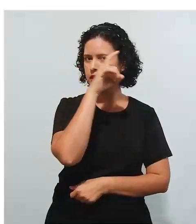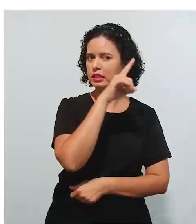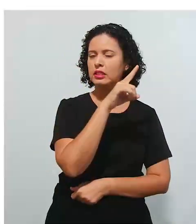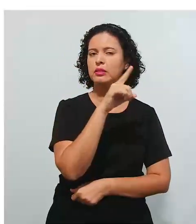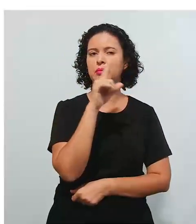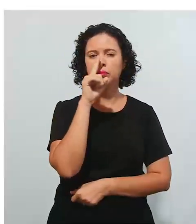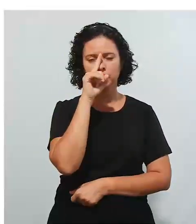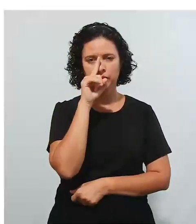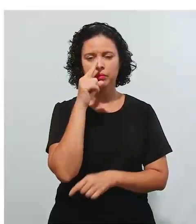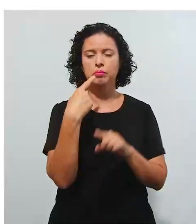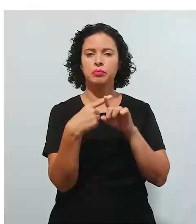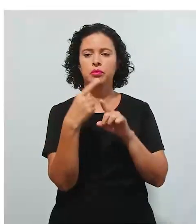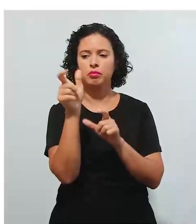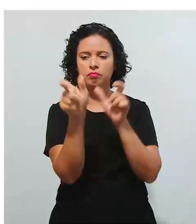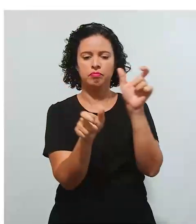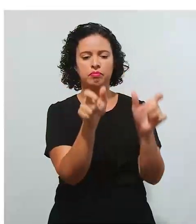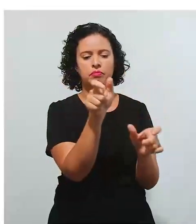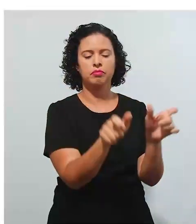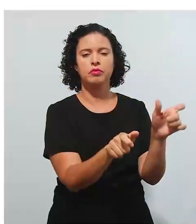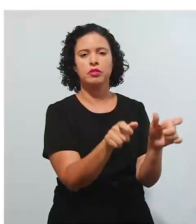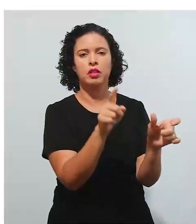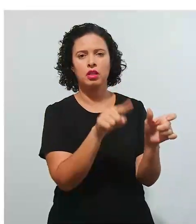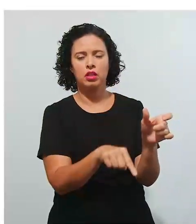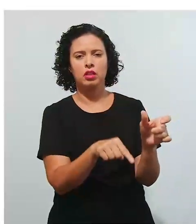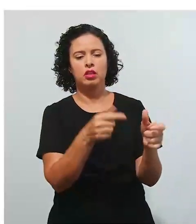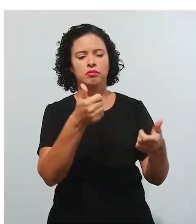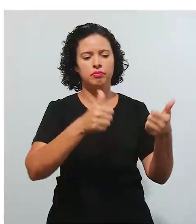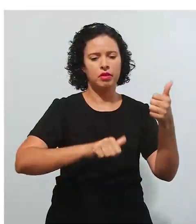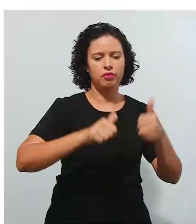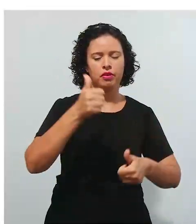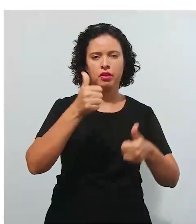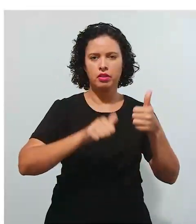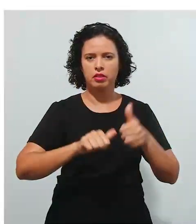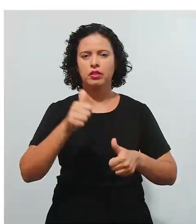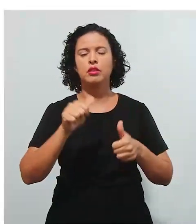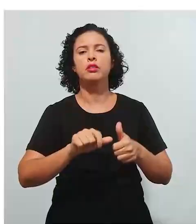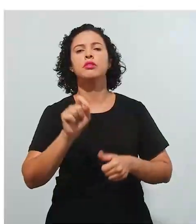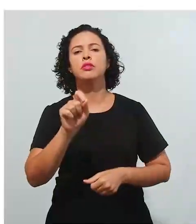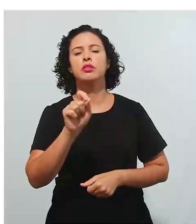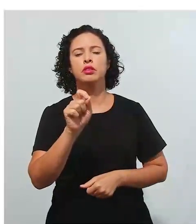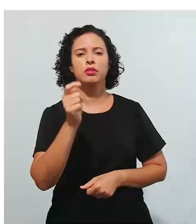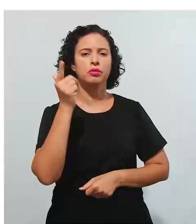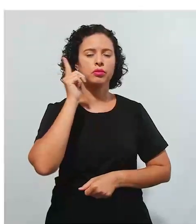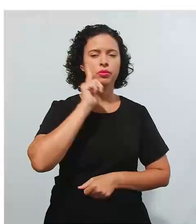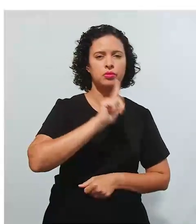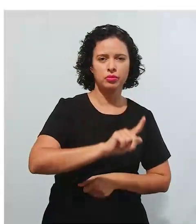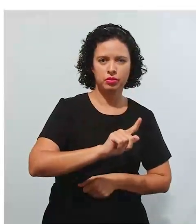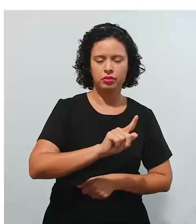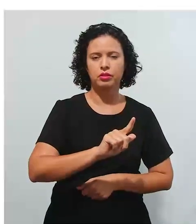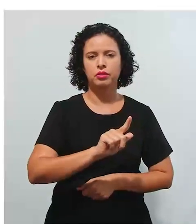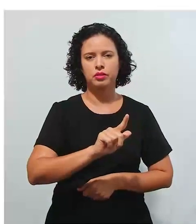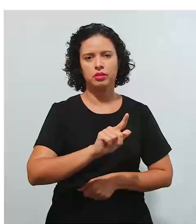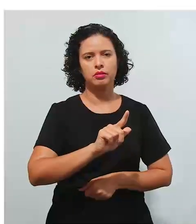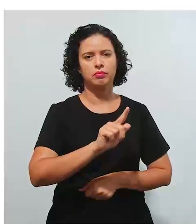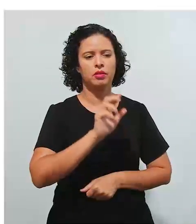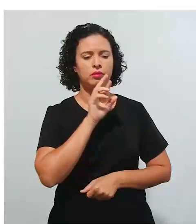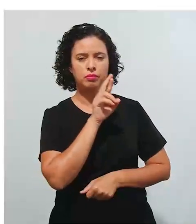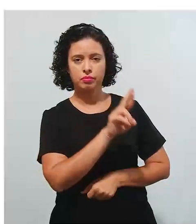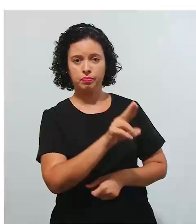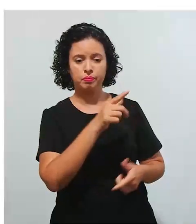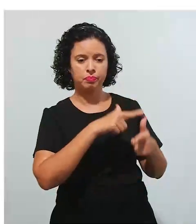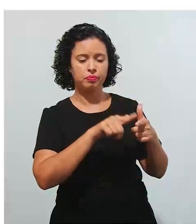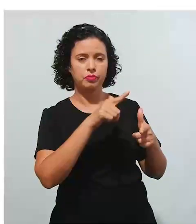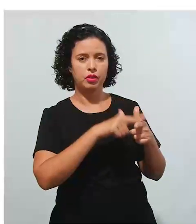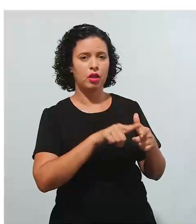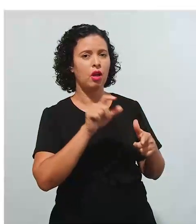atores envolvidos na ação são medidos e sua capacidade de resolução de um determinado problema pode